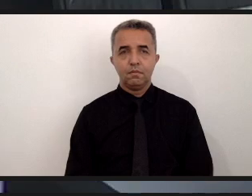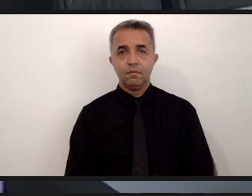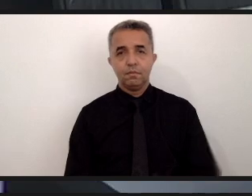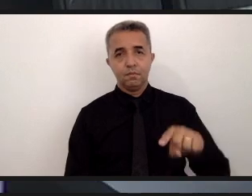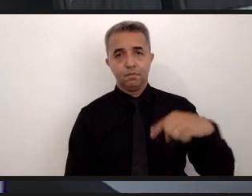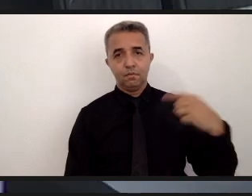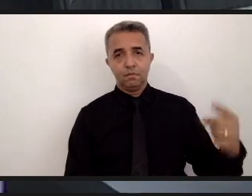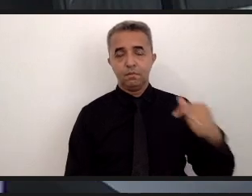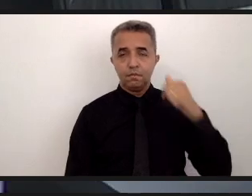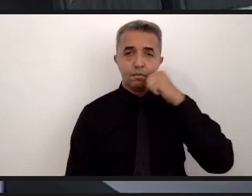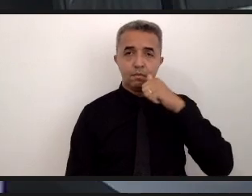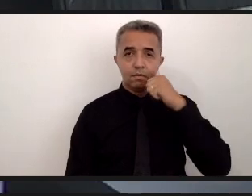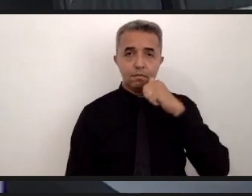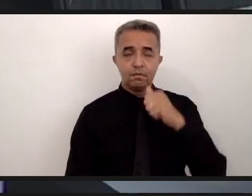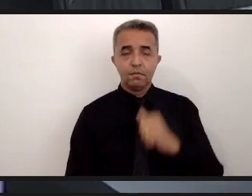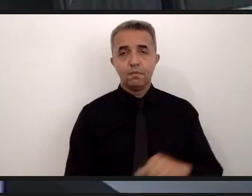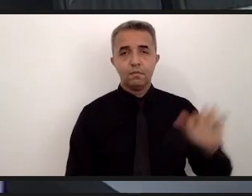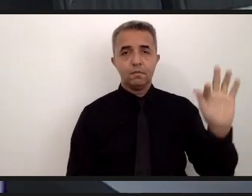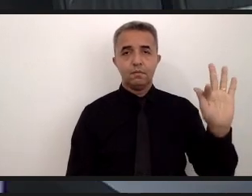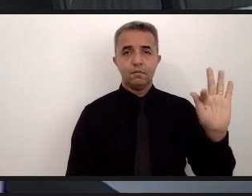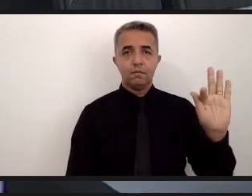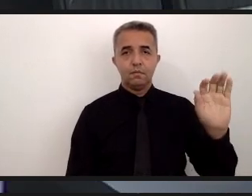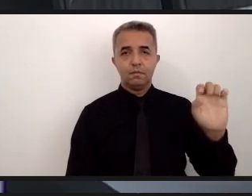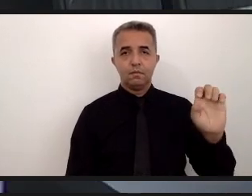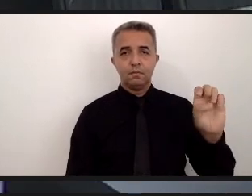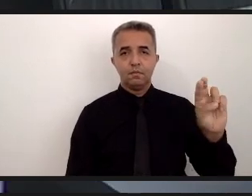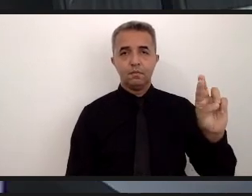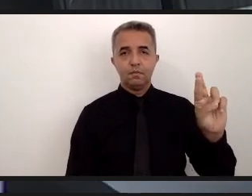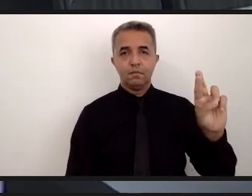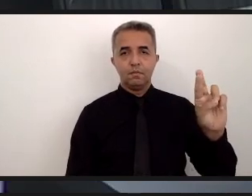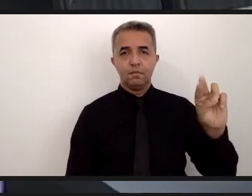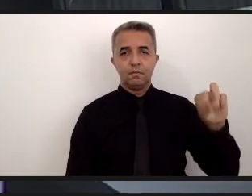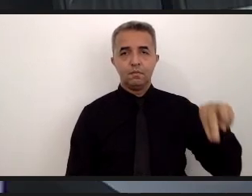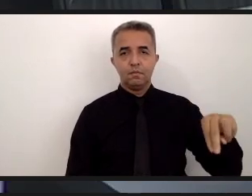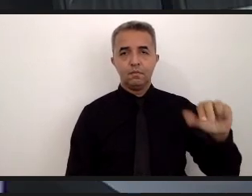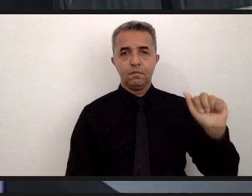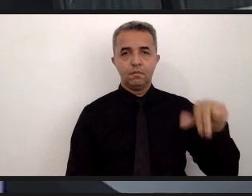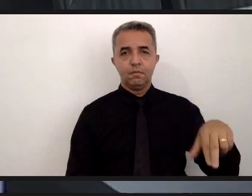manhã, convidamos a senhora Fernanda Paiva e Silva Lacerda.